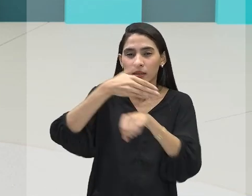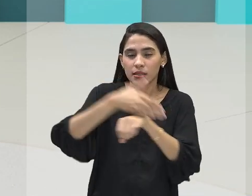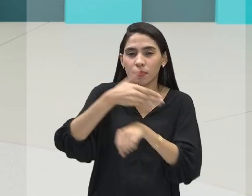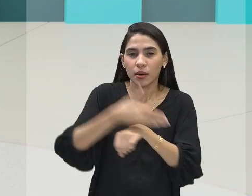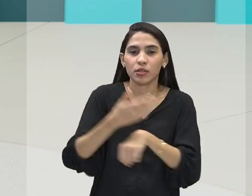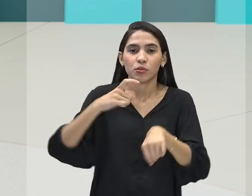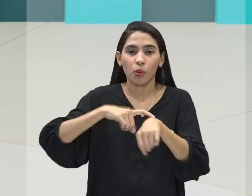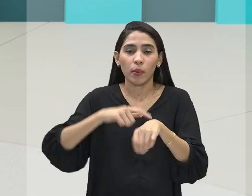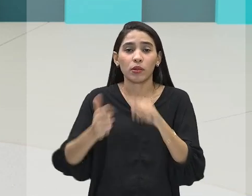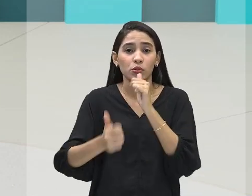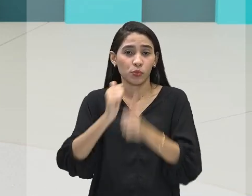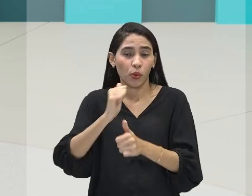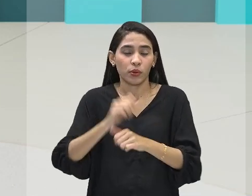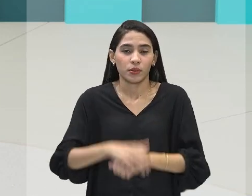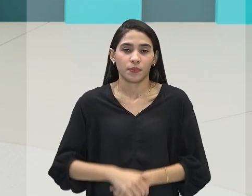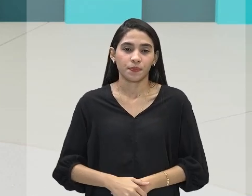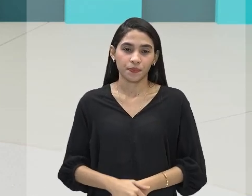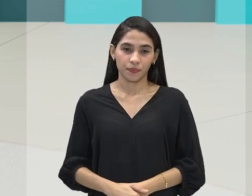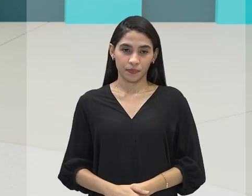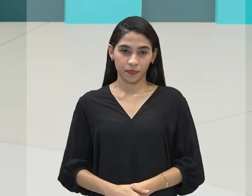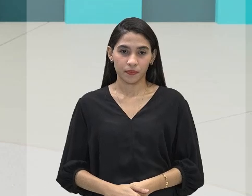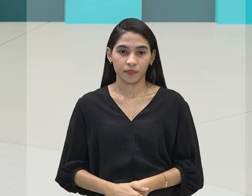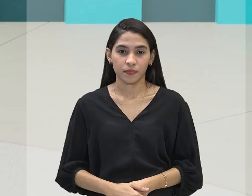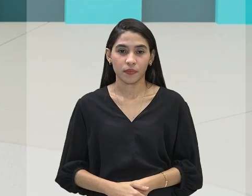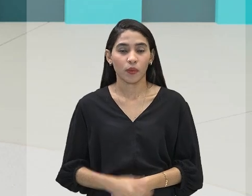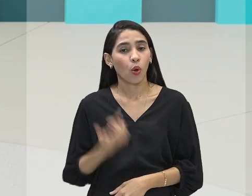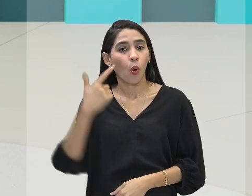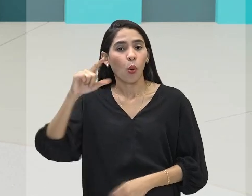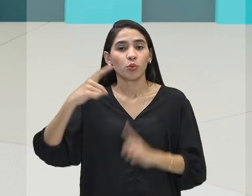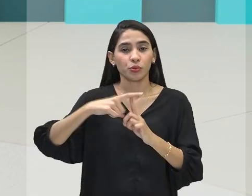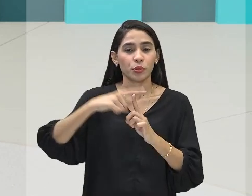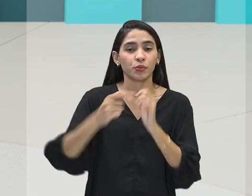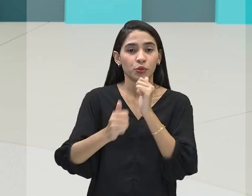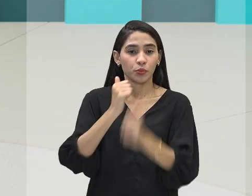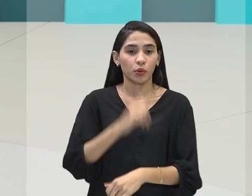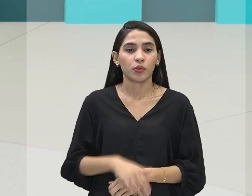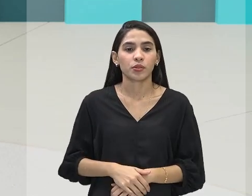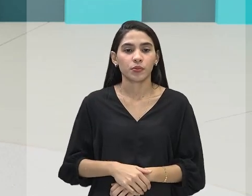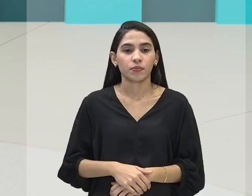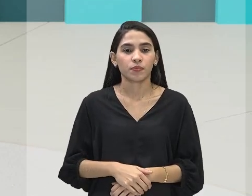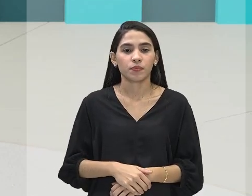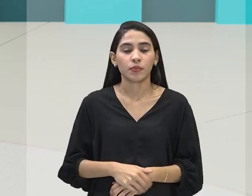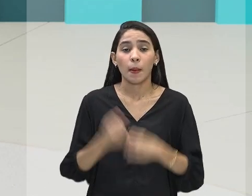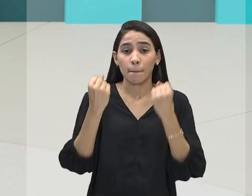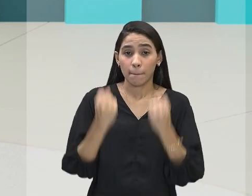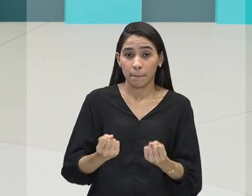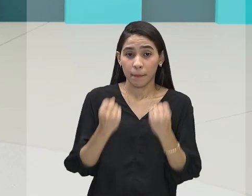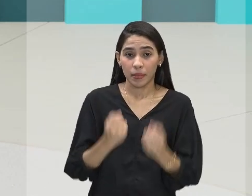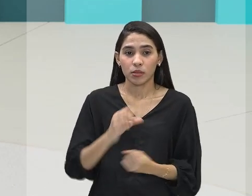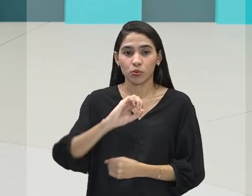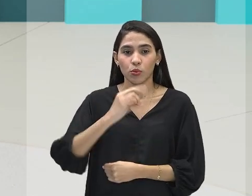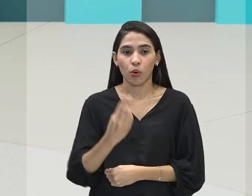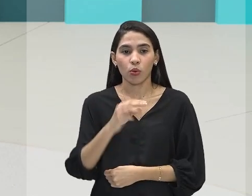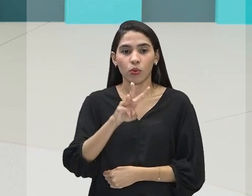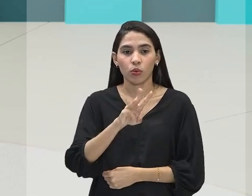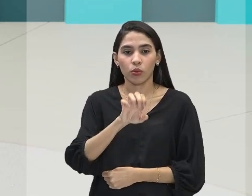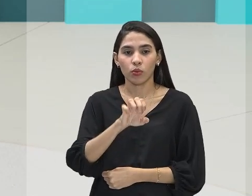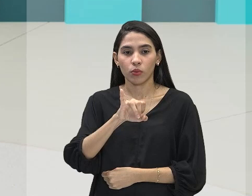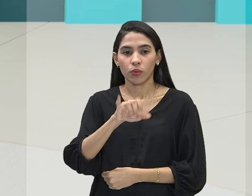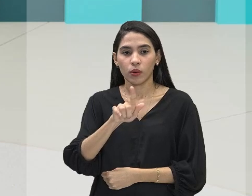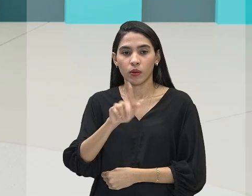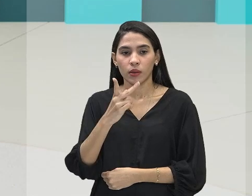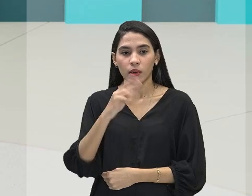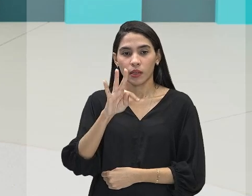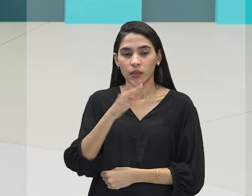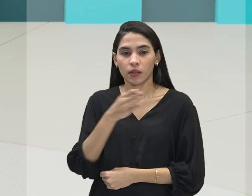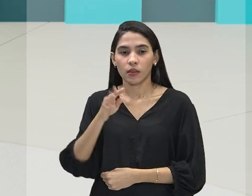participantes dos jogos, ok? Outra modalidade é o arremesso de peso, ou wave throw, também